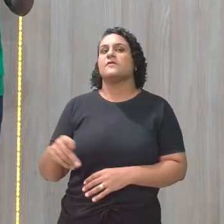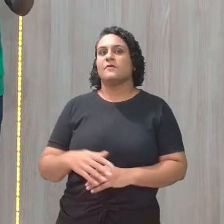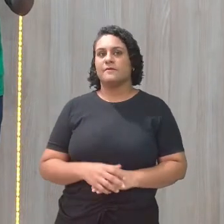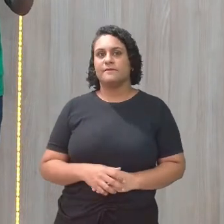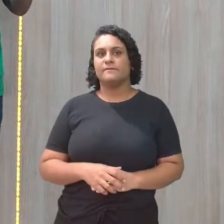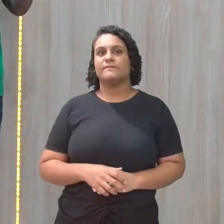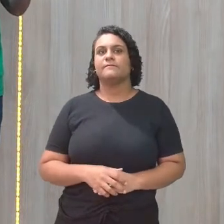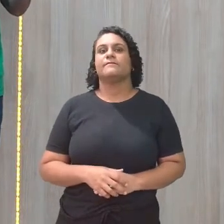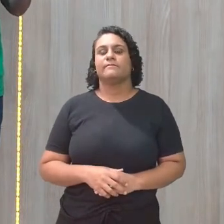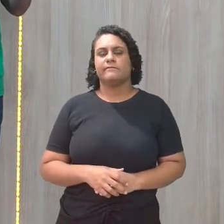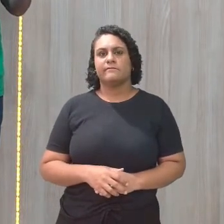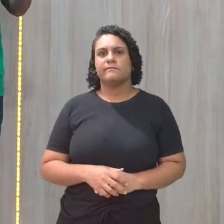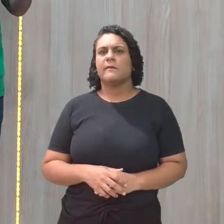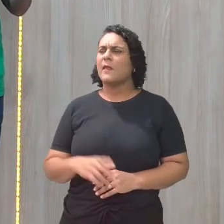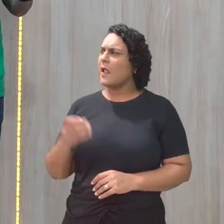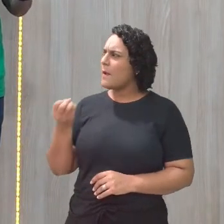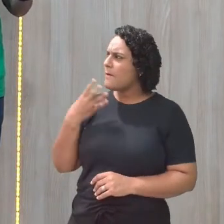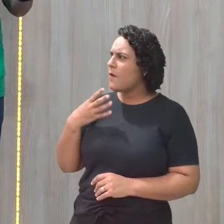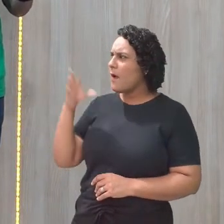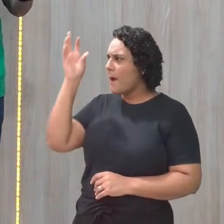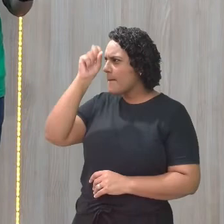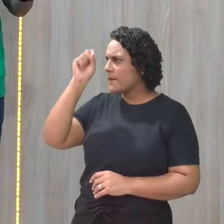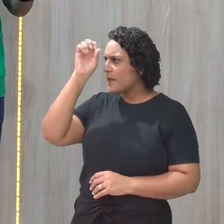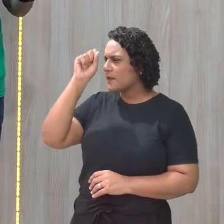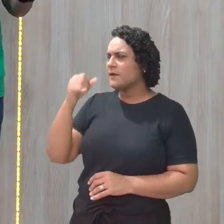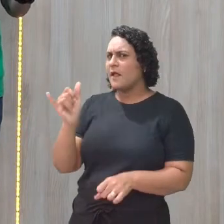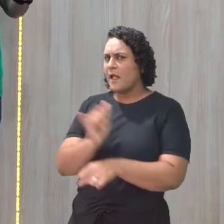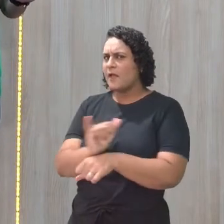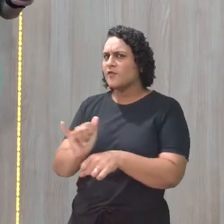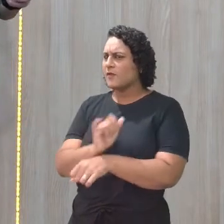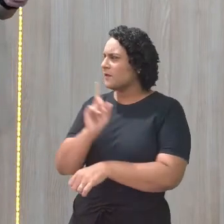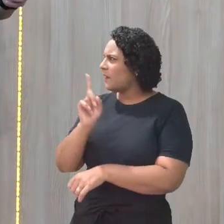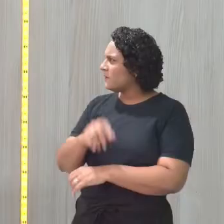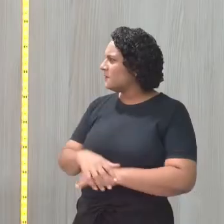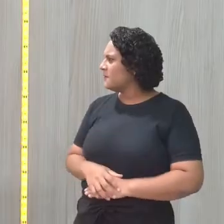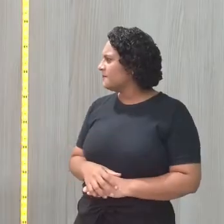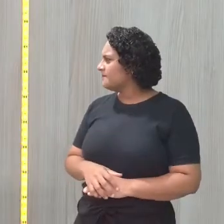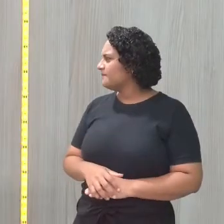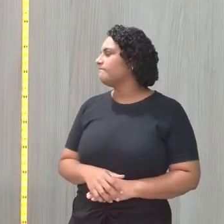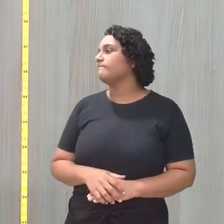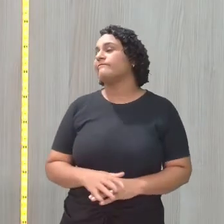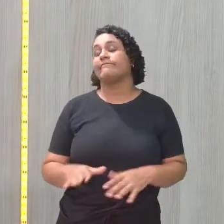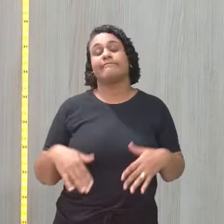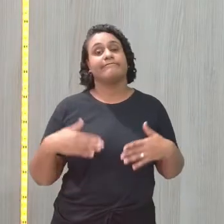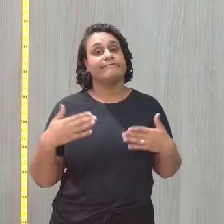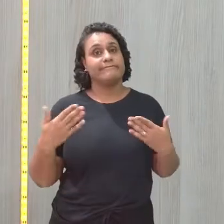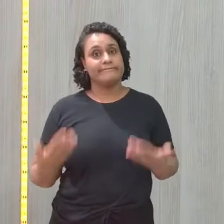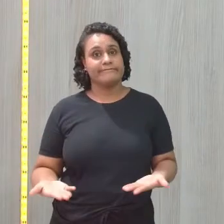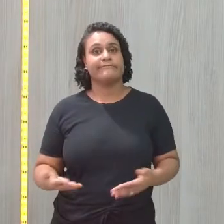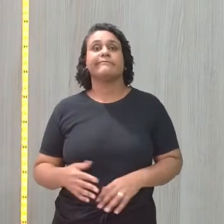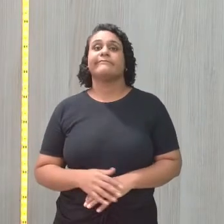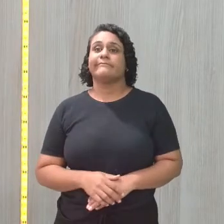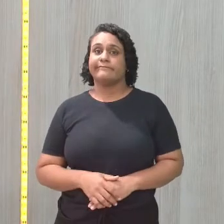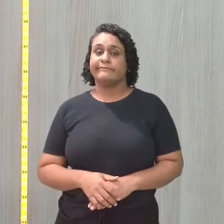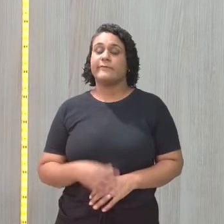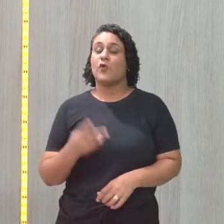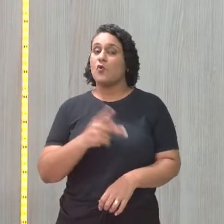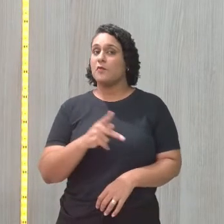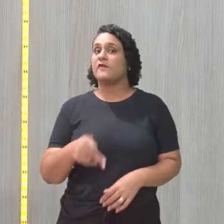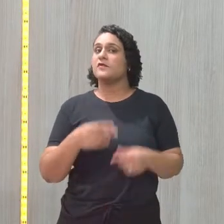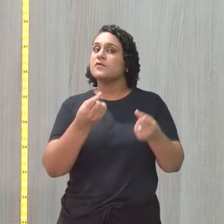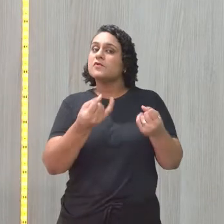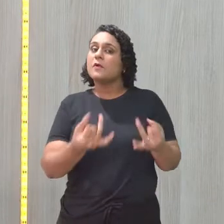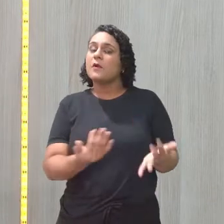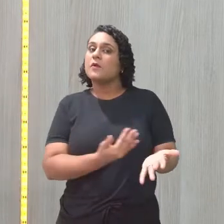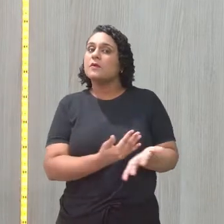e se vale a pena, Pedro, aprender bem esse método aí. Diz aí. Bom, Tiago, é como ele falou logo no início,